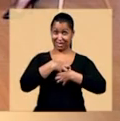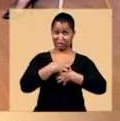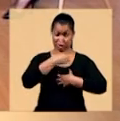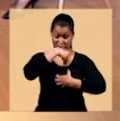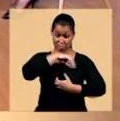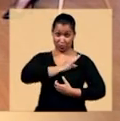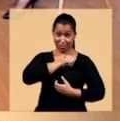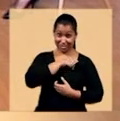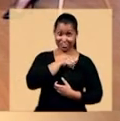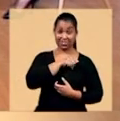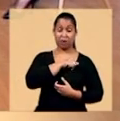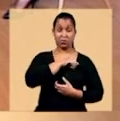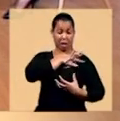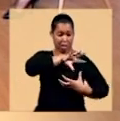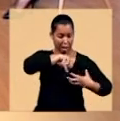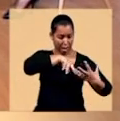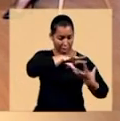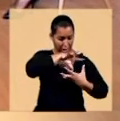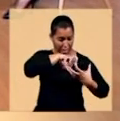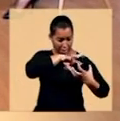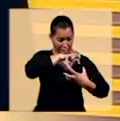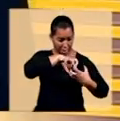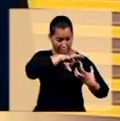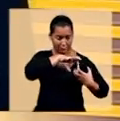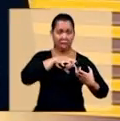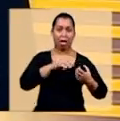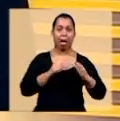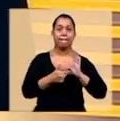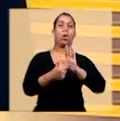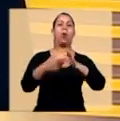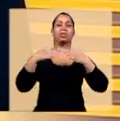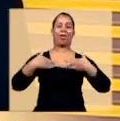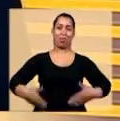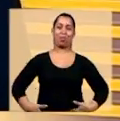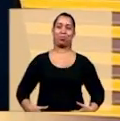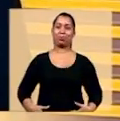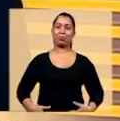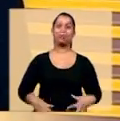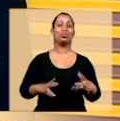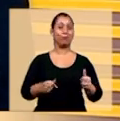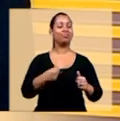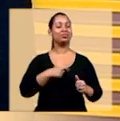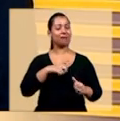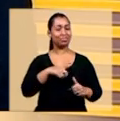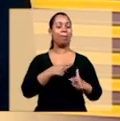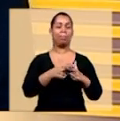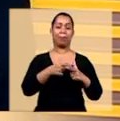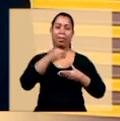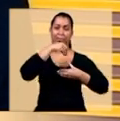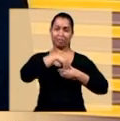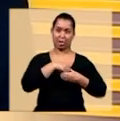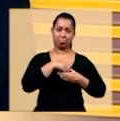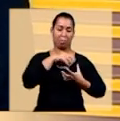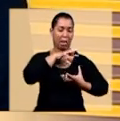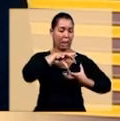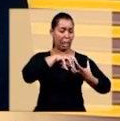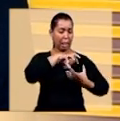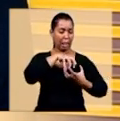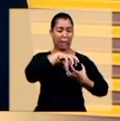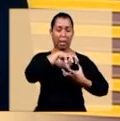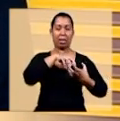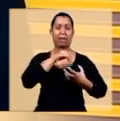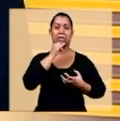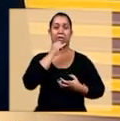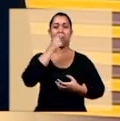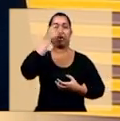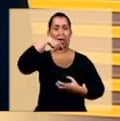você sente dentro de você, que é um conflito mal resolvido, vai para o teu físico. Tudo que você está com um conflito mal resolvido, vai para o